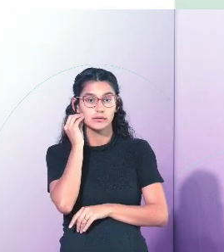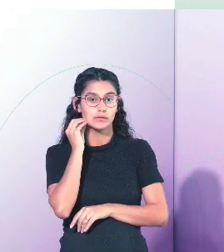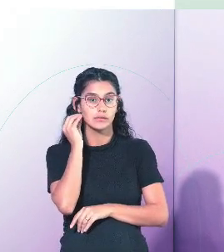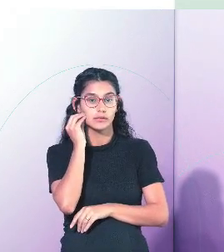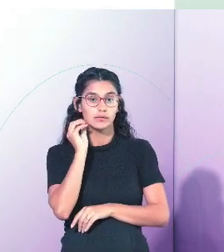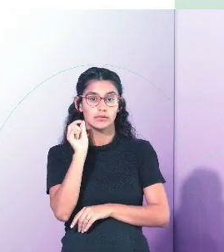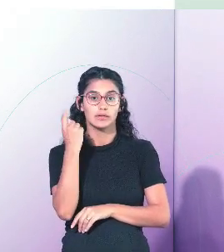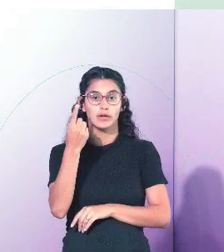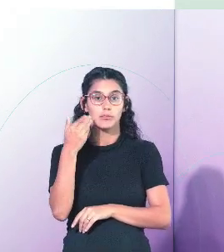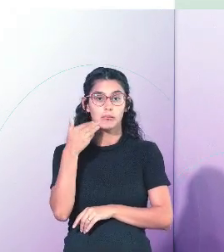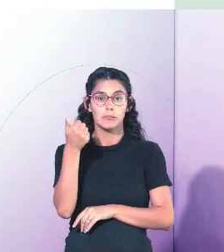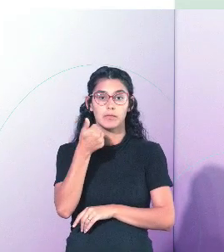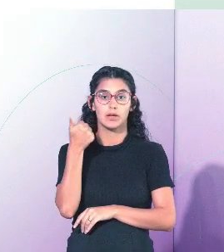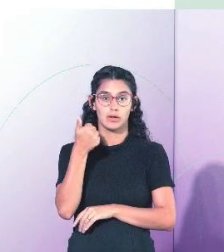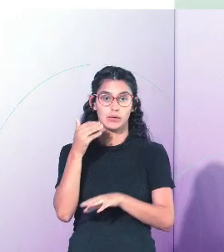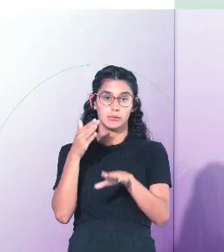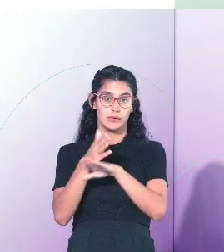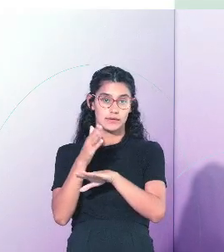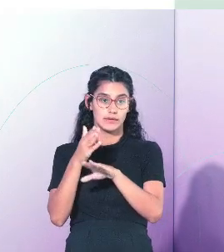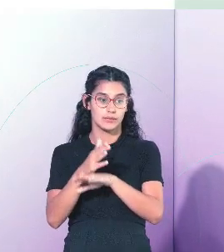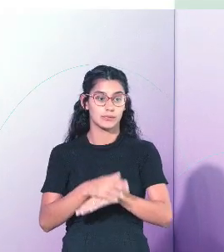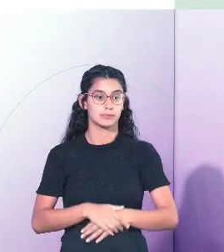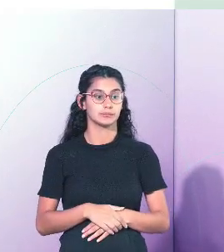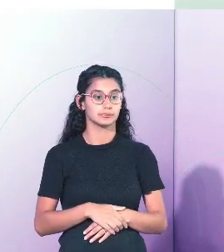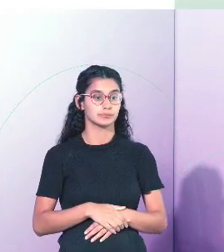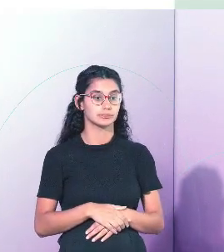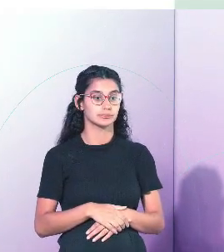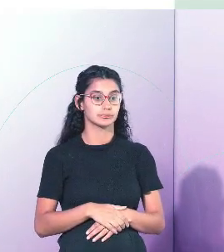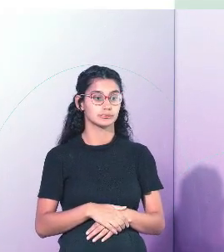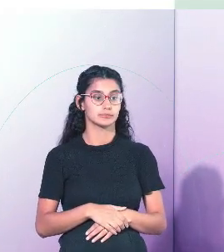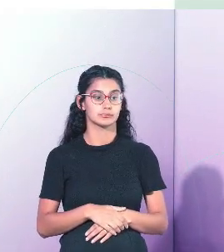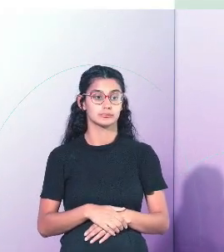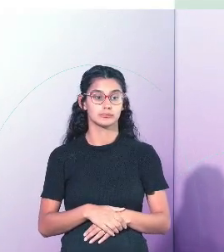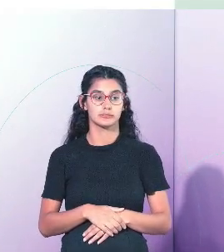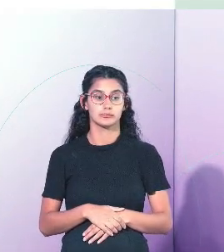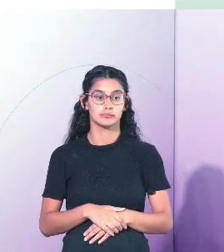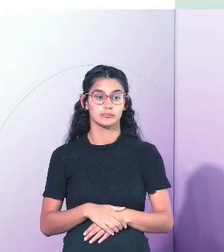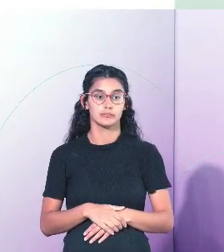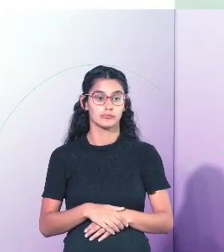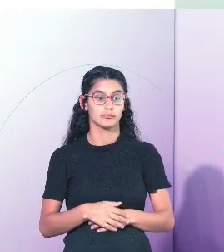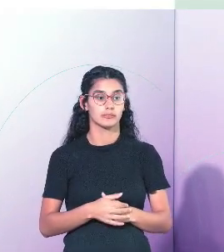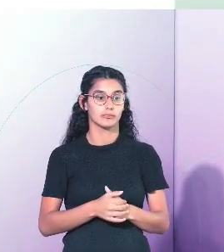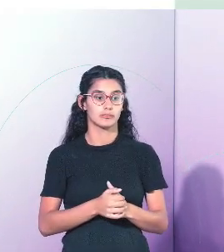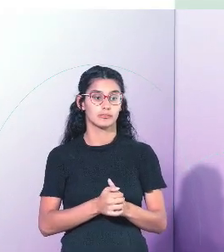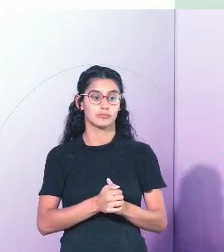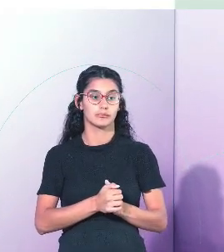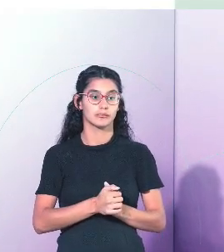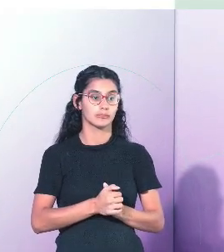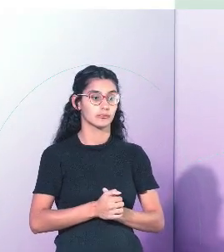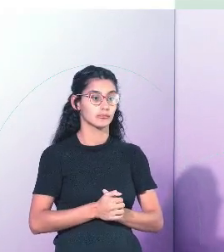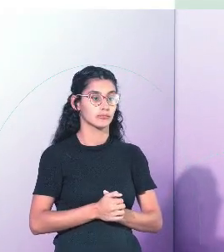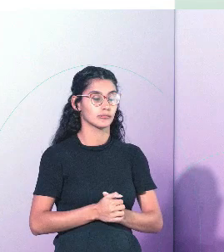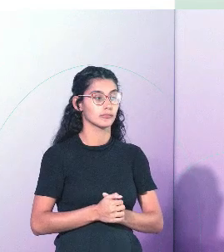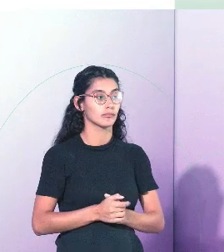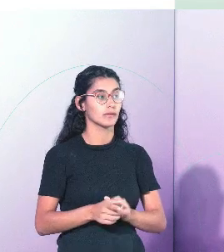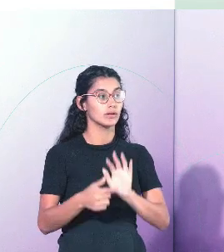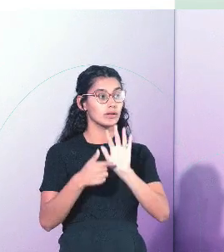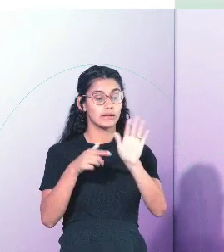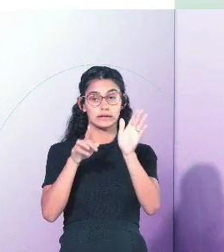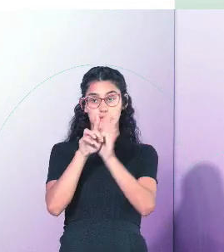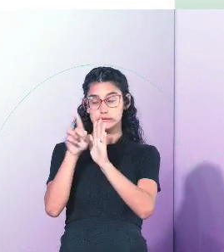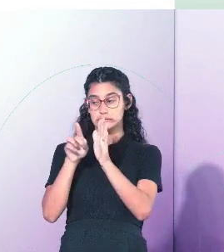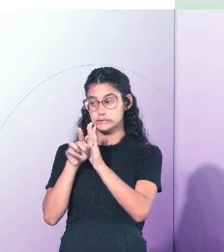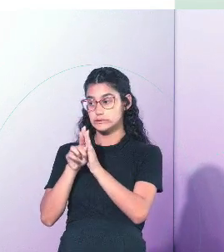esse processo para aumentar esse acesso. Bom, mas aí, diante disso, o falador ele trouxe muito essa questão